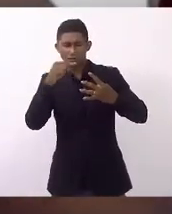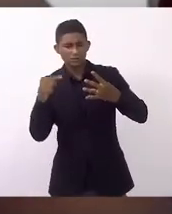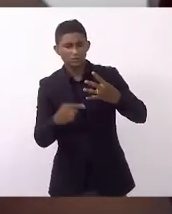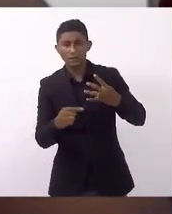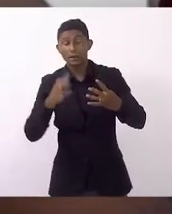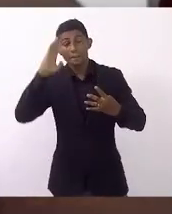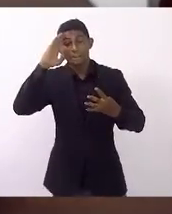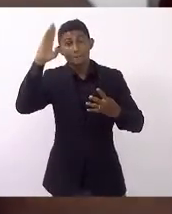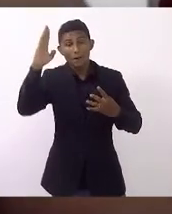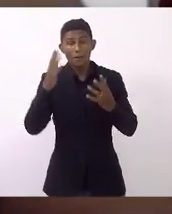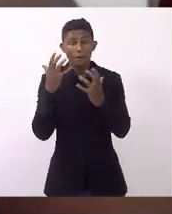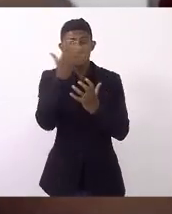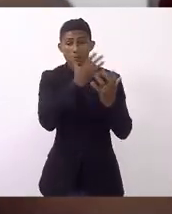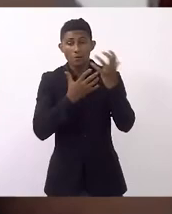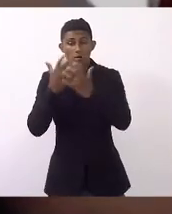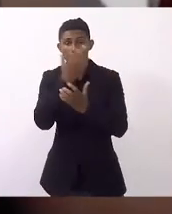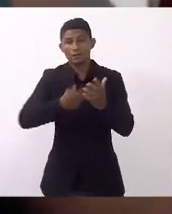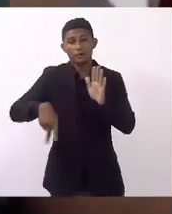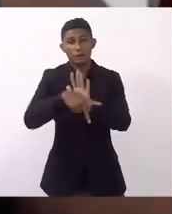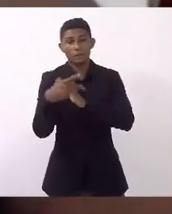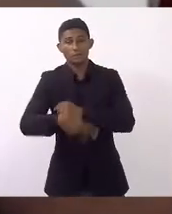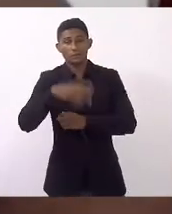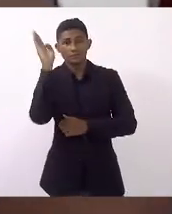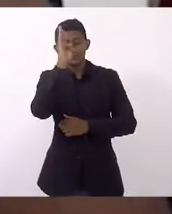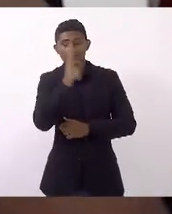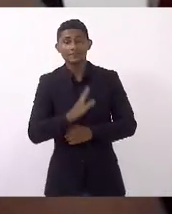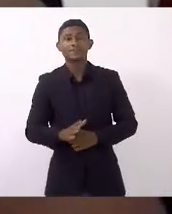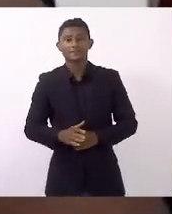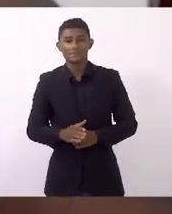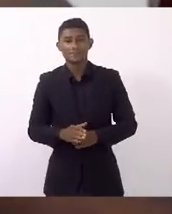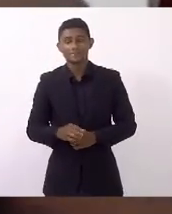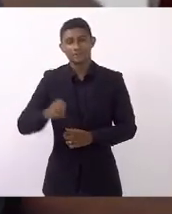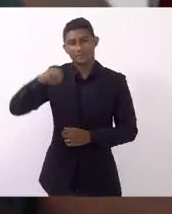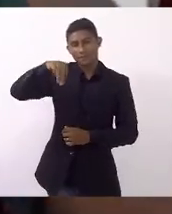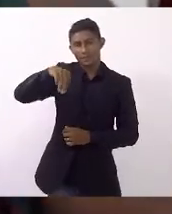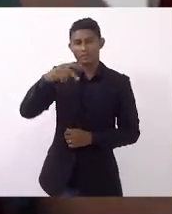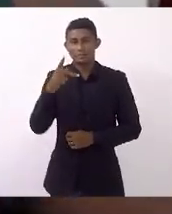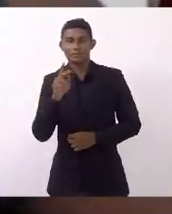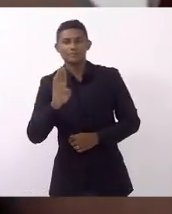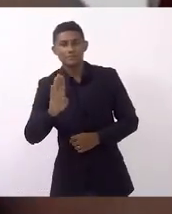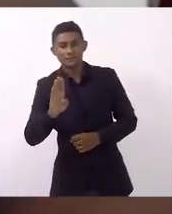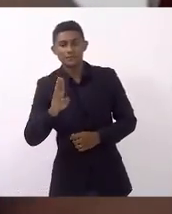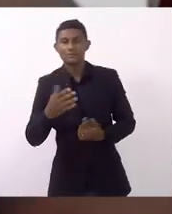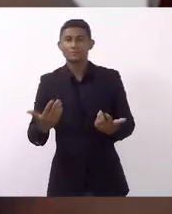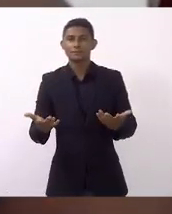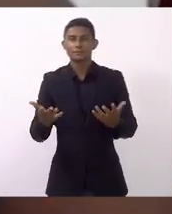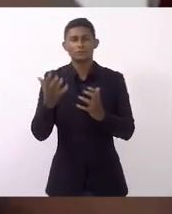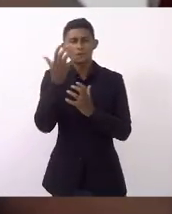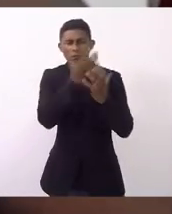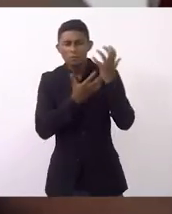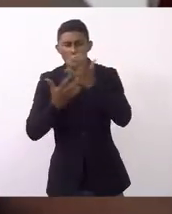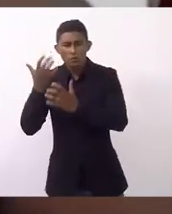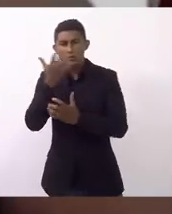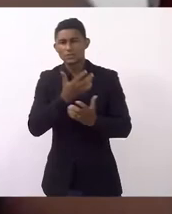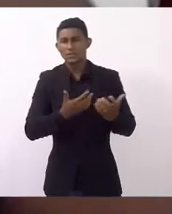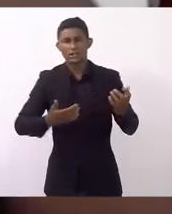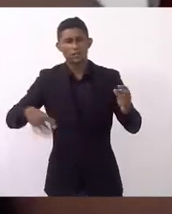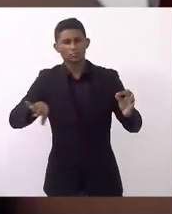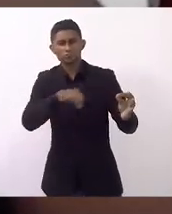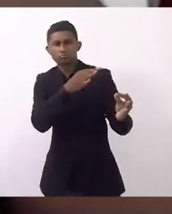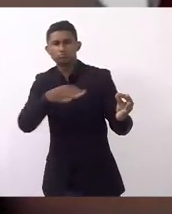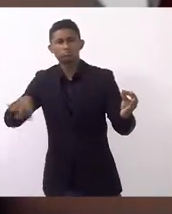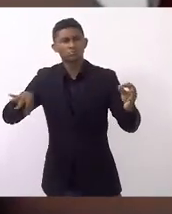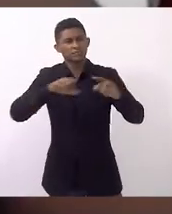música brasileira, a música popular contemporânea, a música instrumental, a música de concerto.